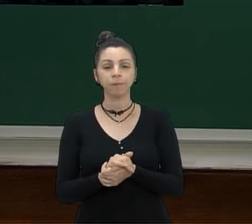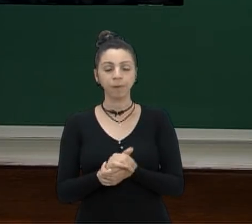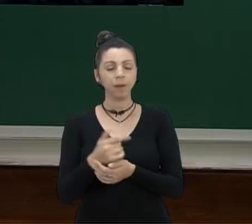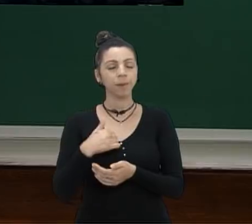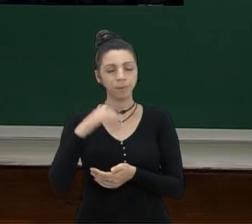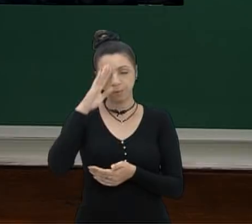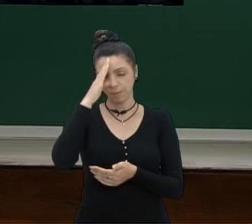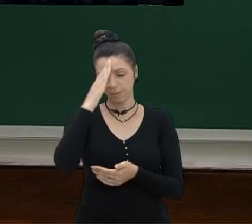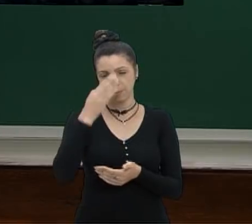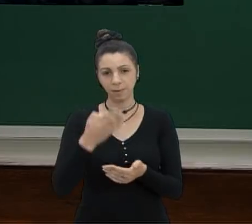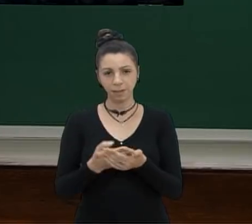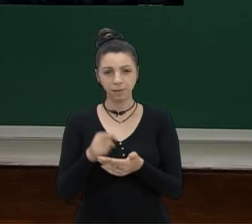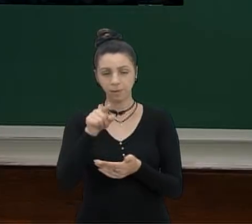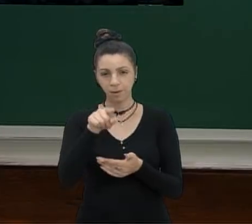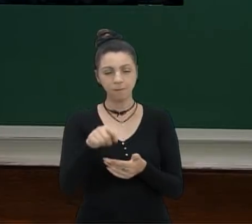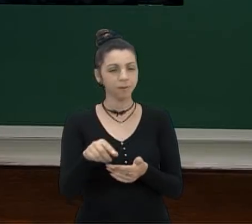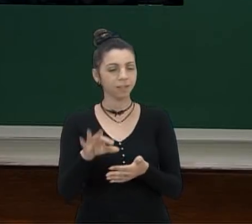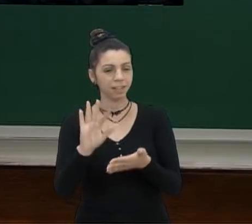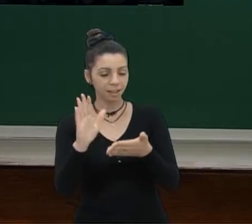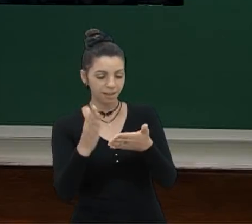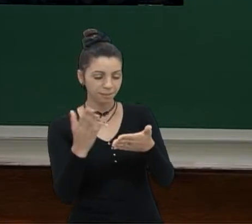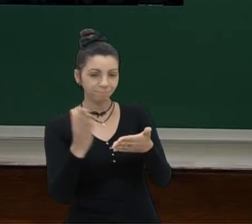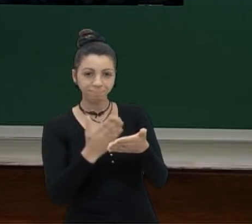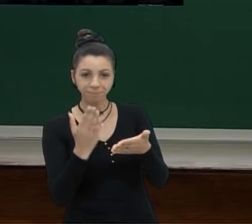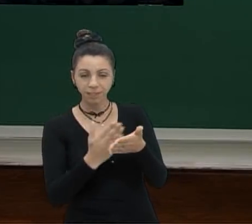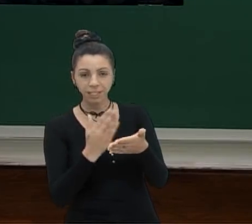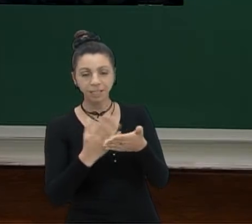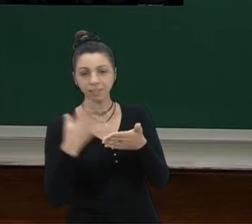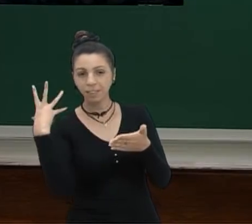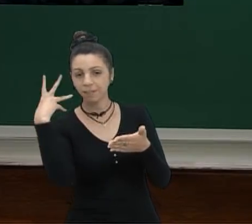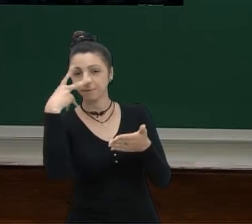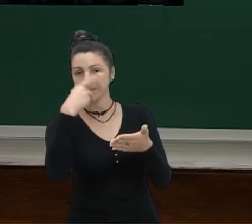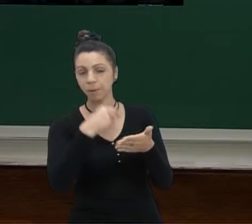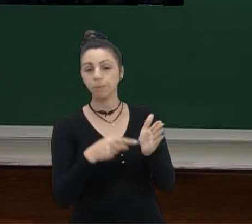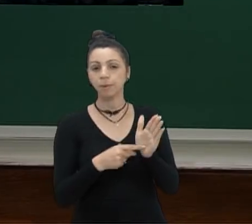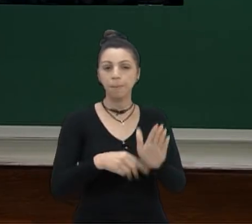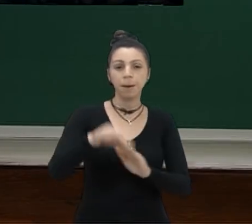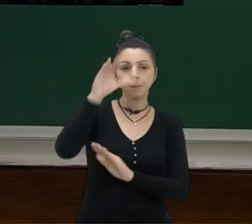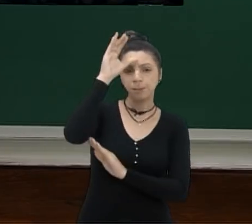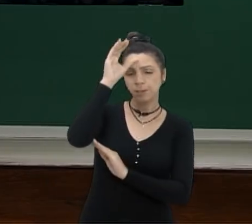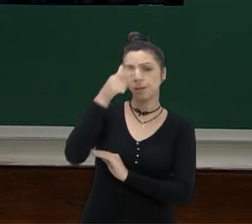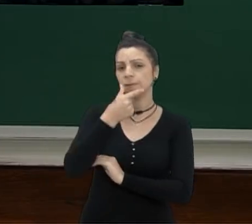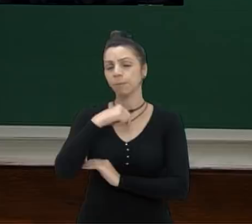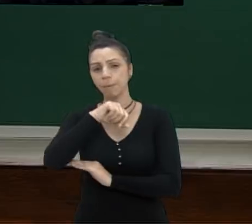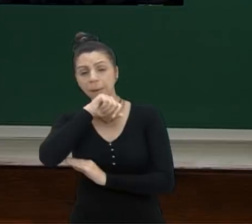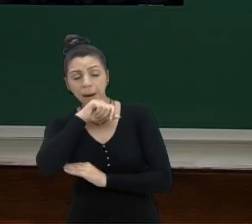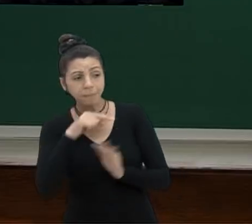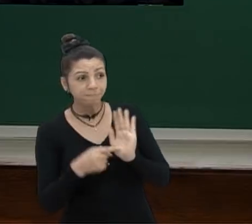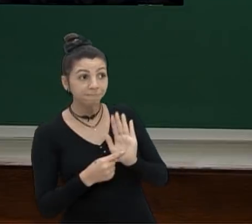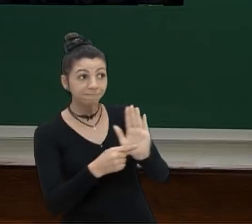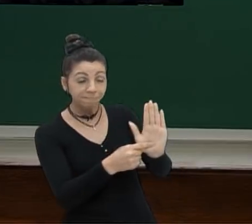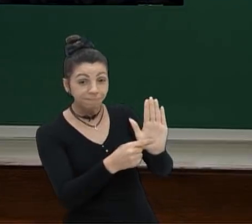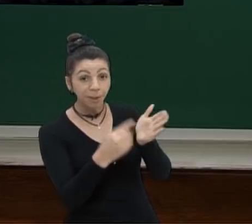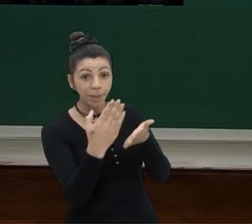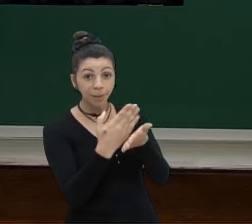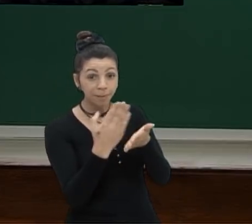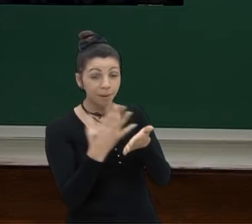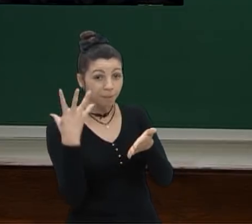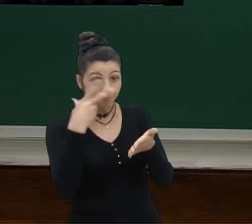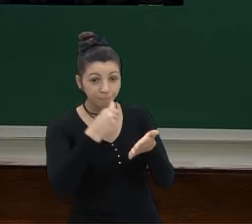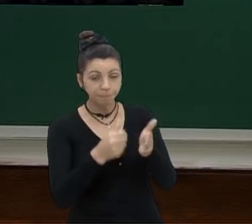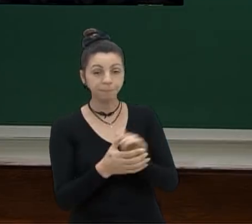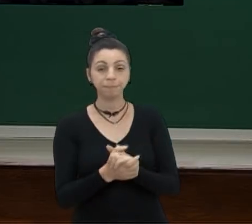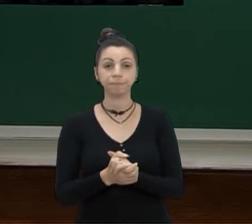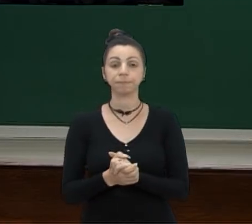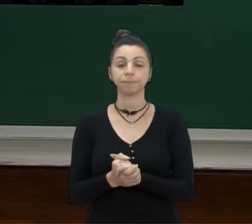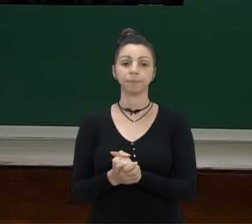em dia para mostrar para a mãe, para mostrar para a tia, para mostrar para o pai. Olha que legal que eu estou aprendendo, que eu estou estudando com o professor Fabiano. Então